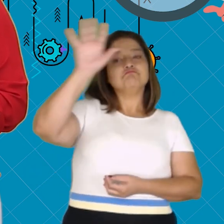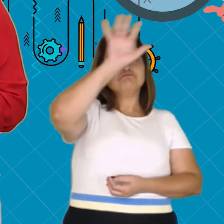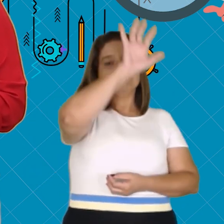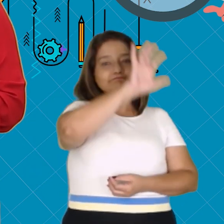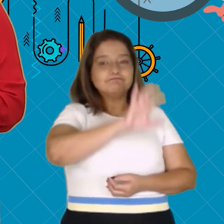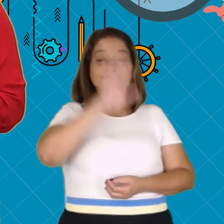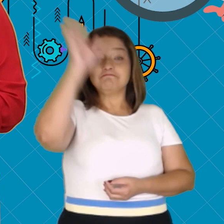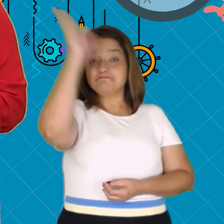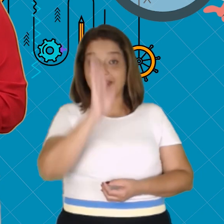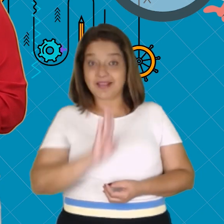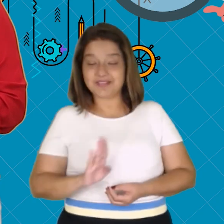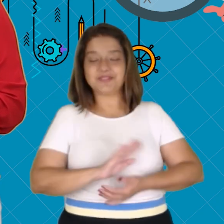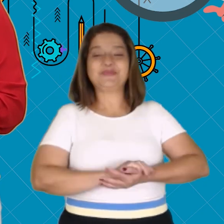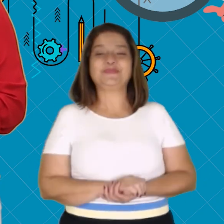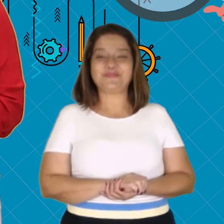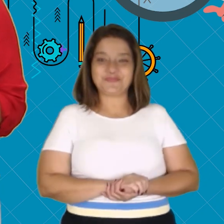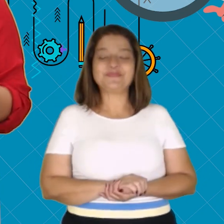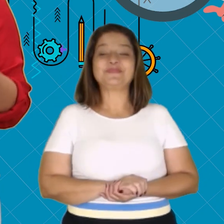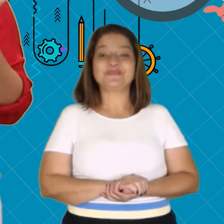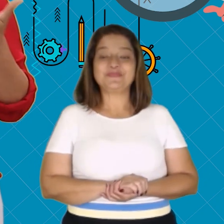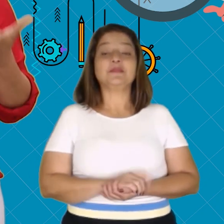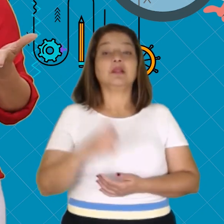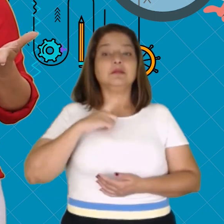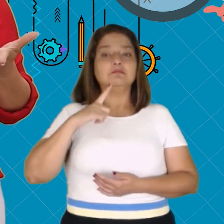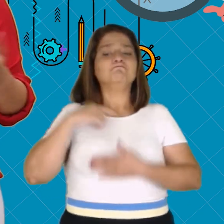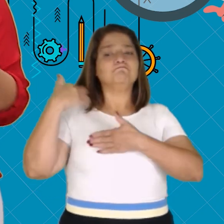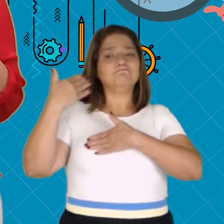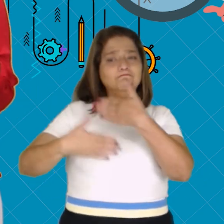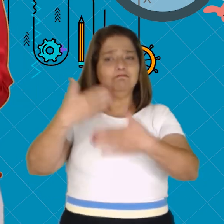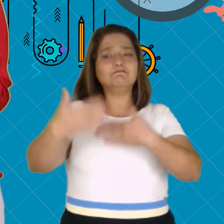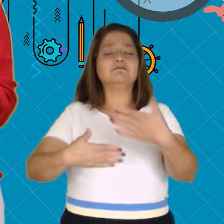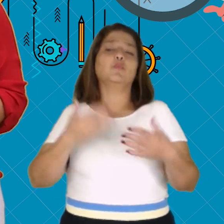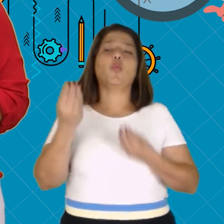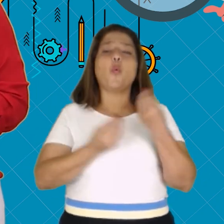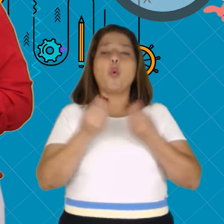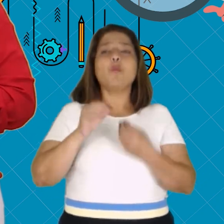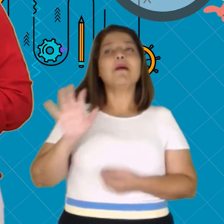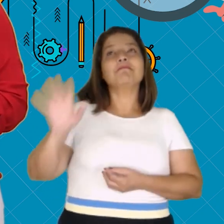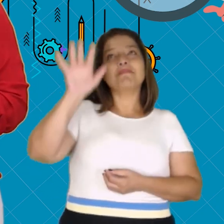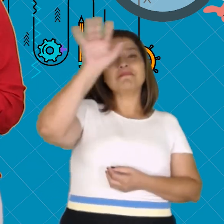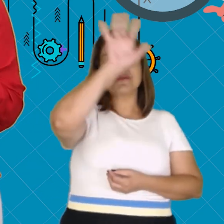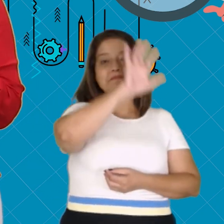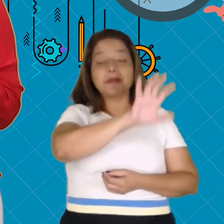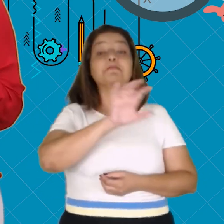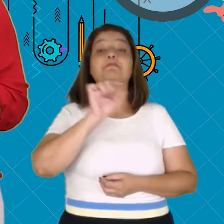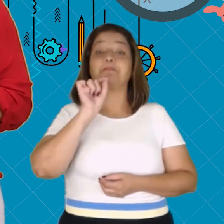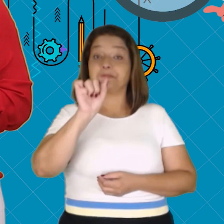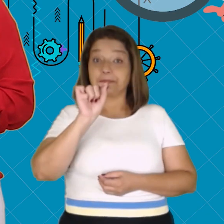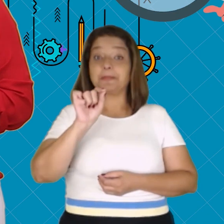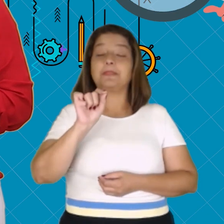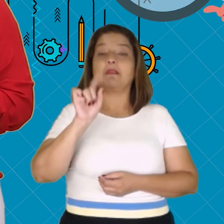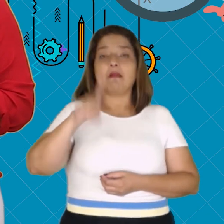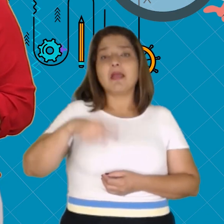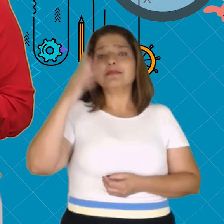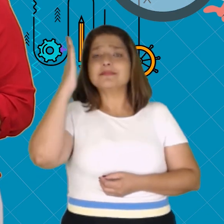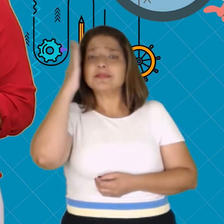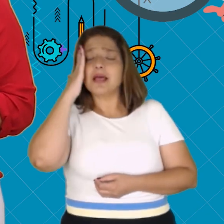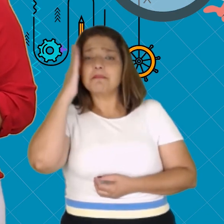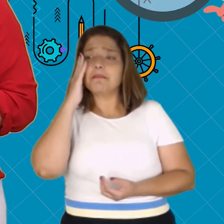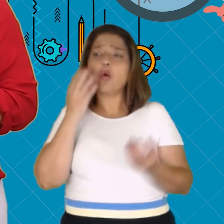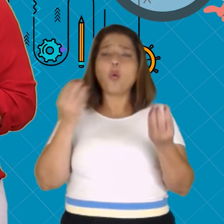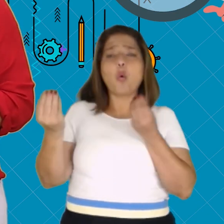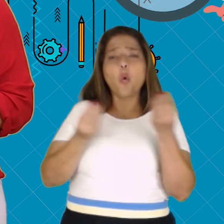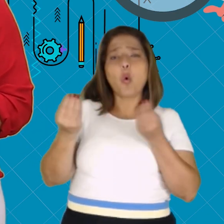regionalização do Brasil. O processo de regionalização é geralmente feito levando